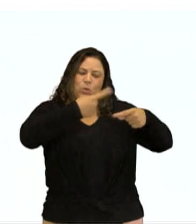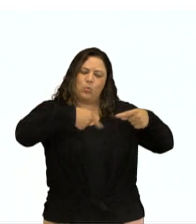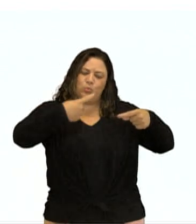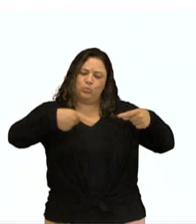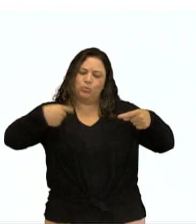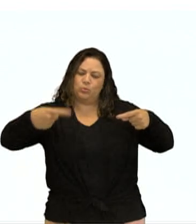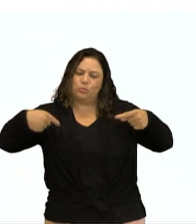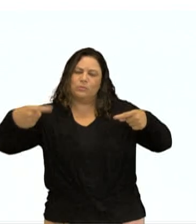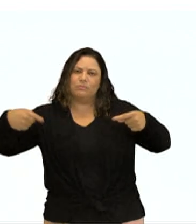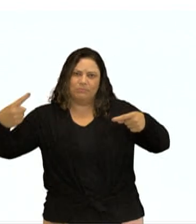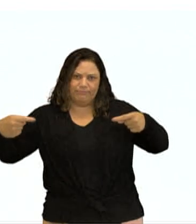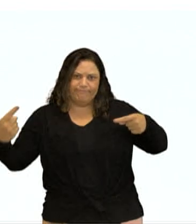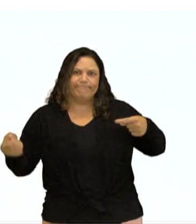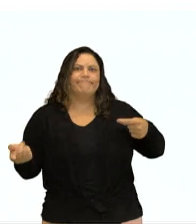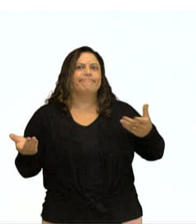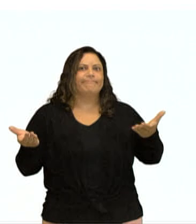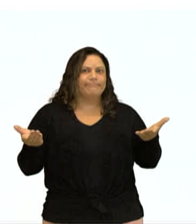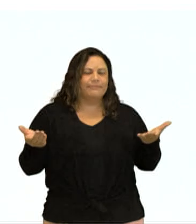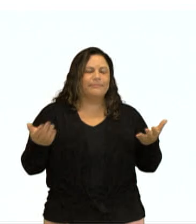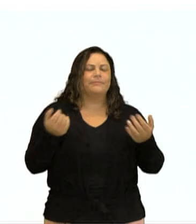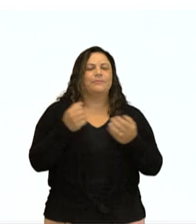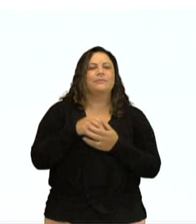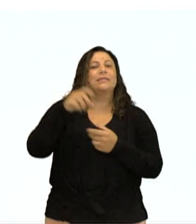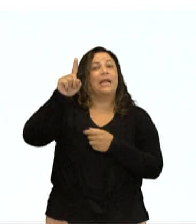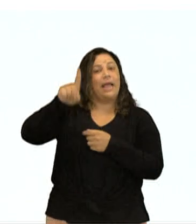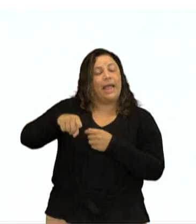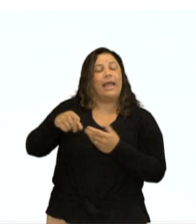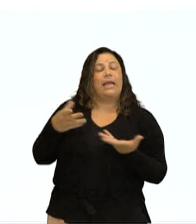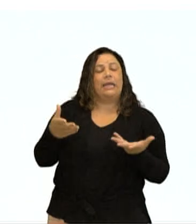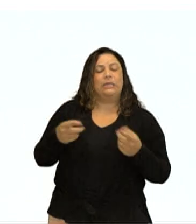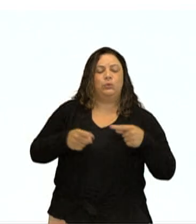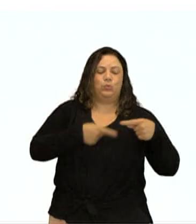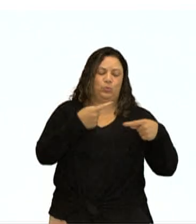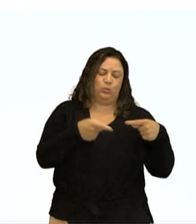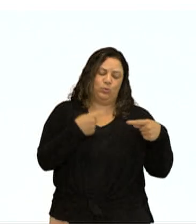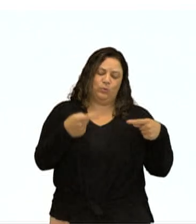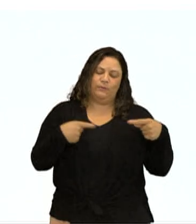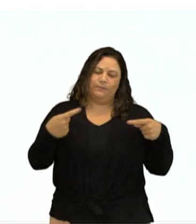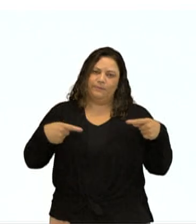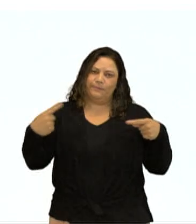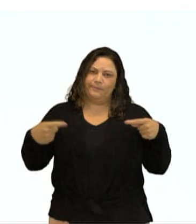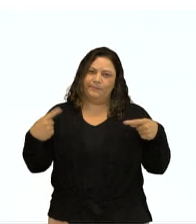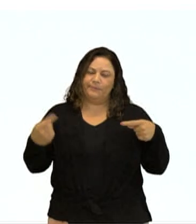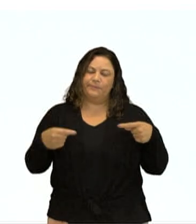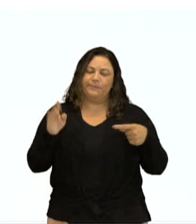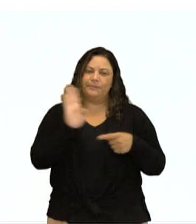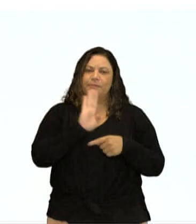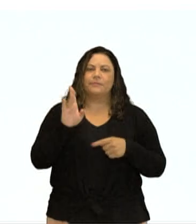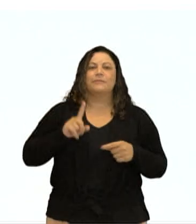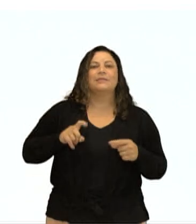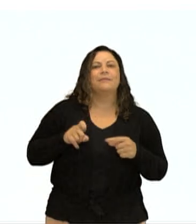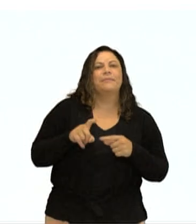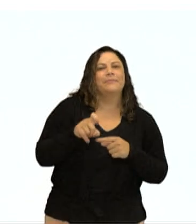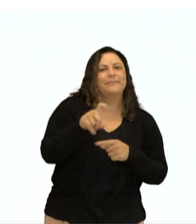de caderno? Então é o formato de espiral, um espirilo. Também é uma